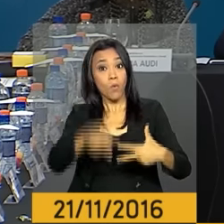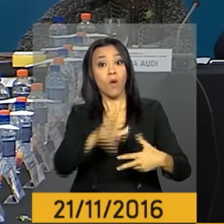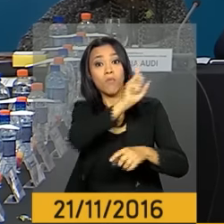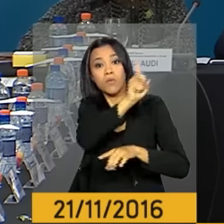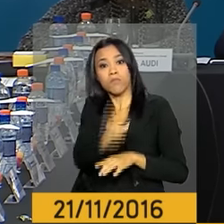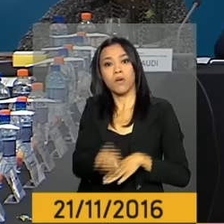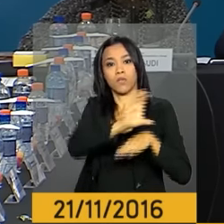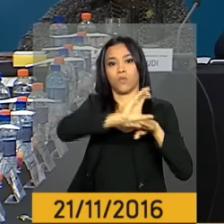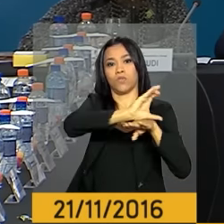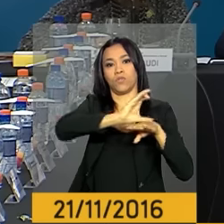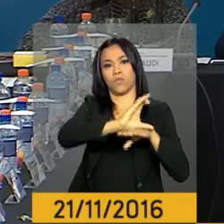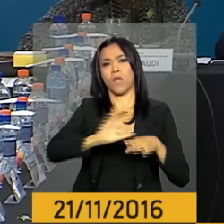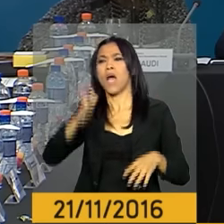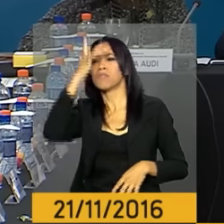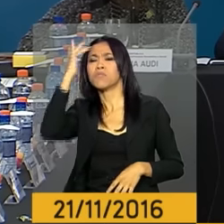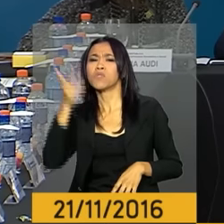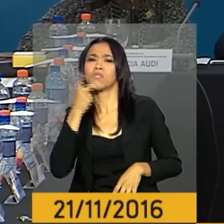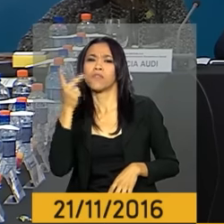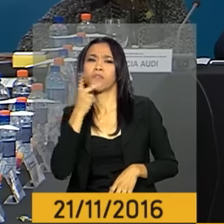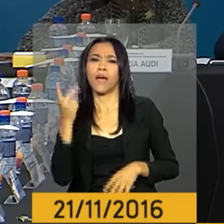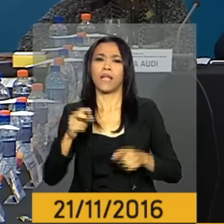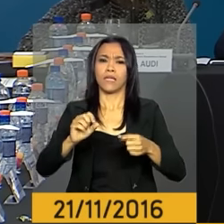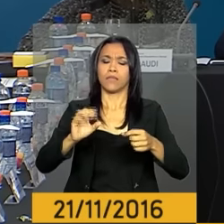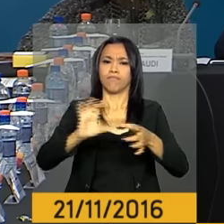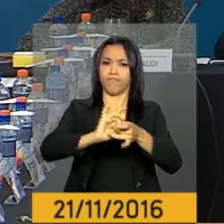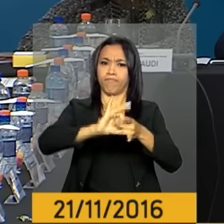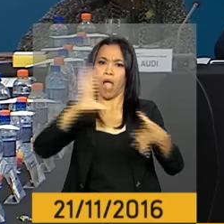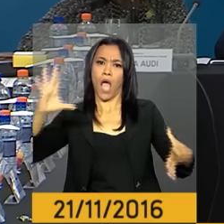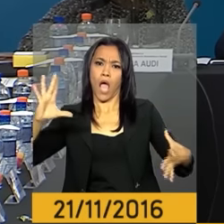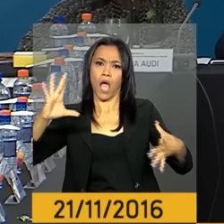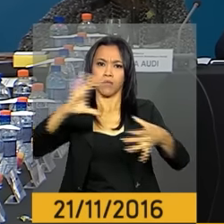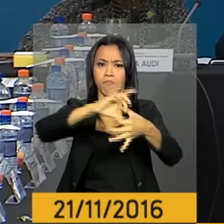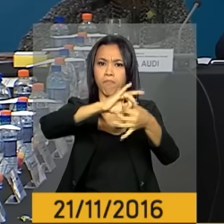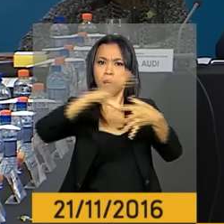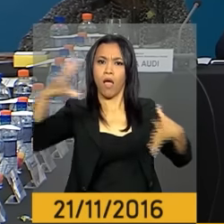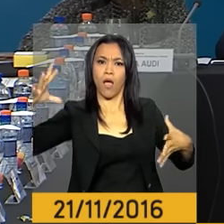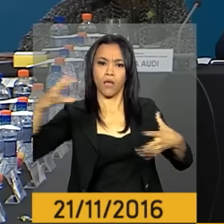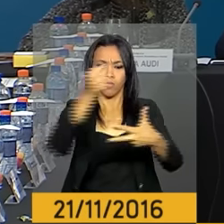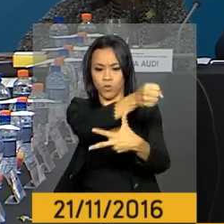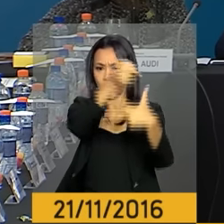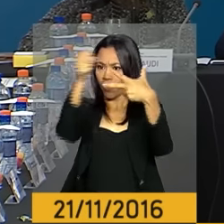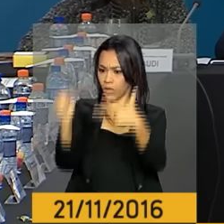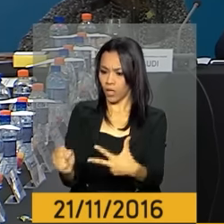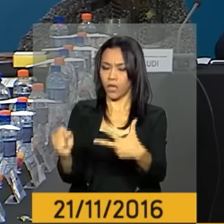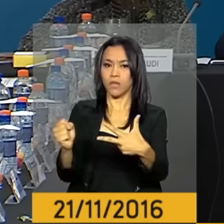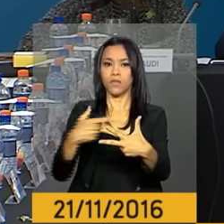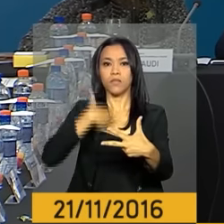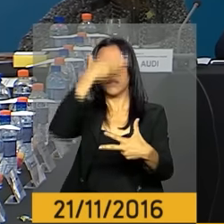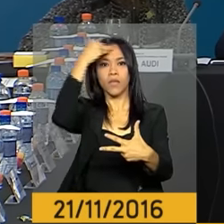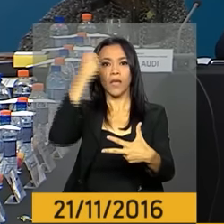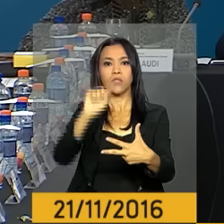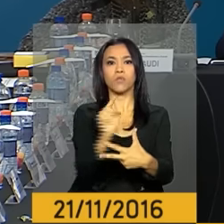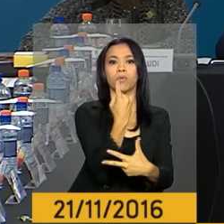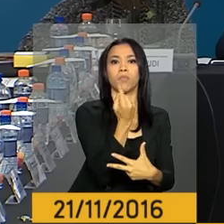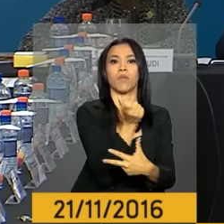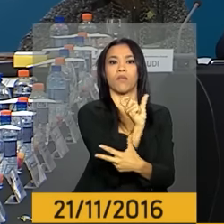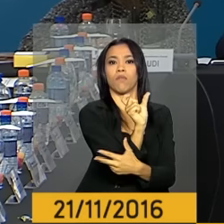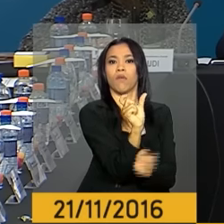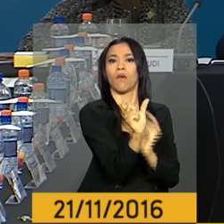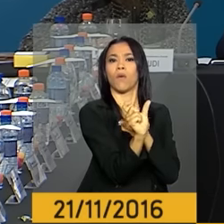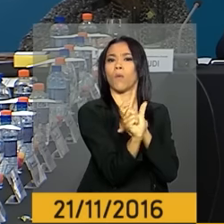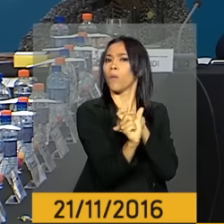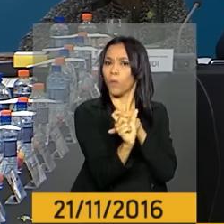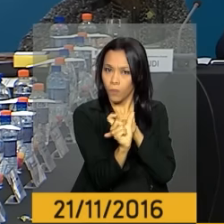as pessoas falam muito em independência dos poderes e se esquecem do primeiro vocábulo, que até